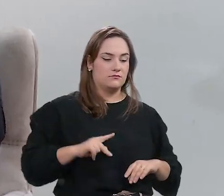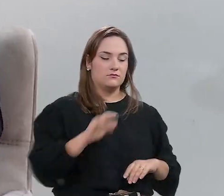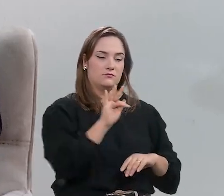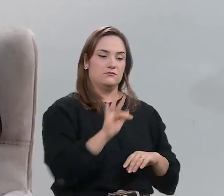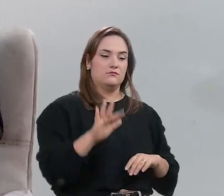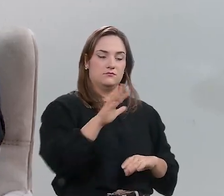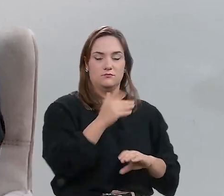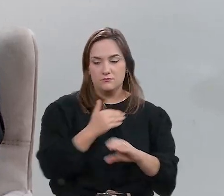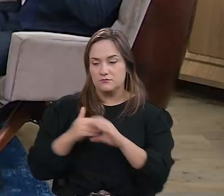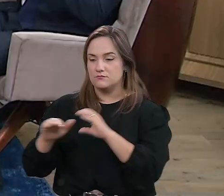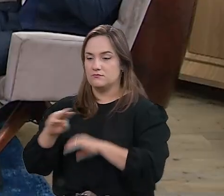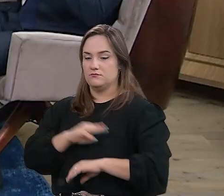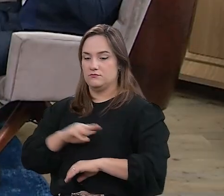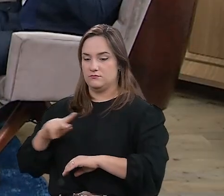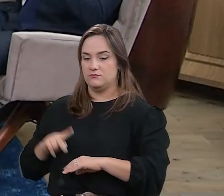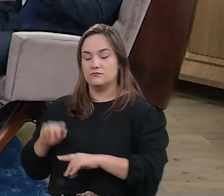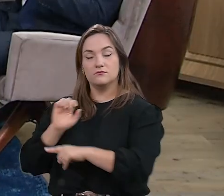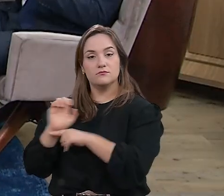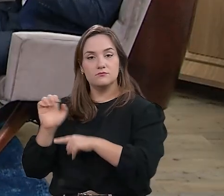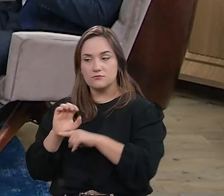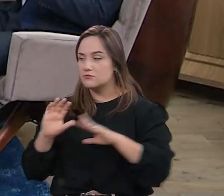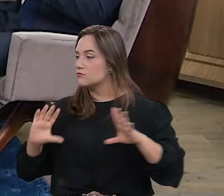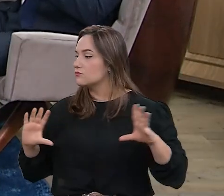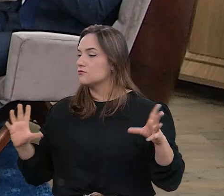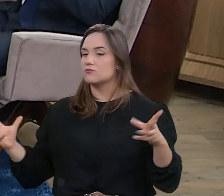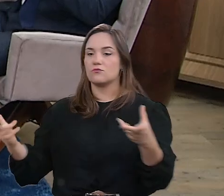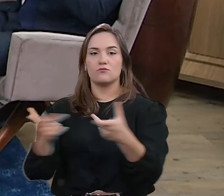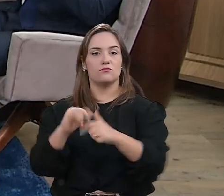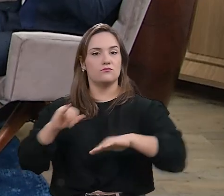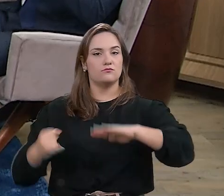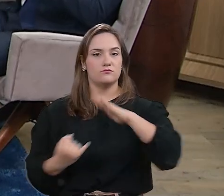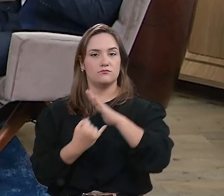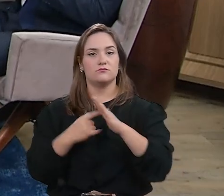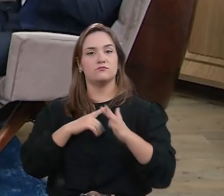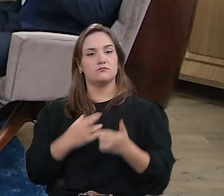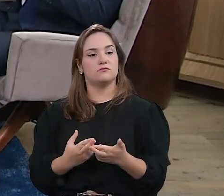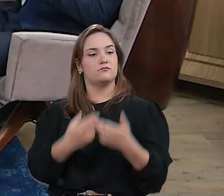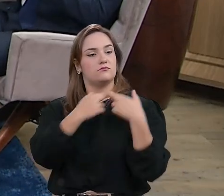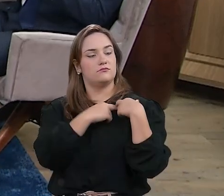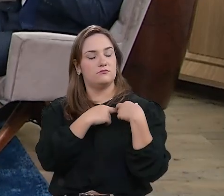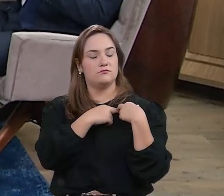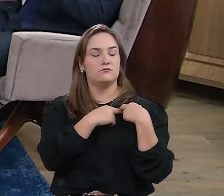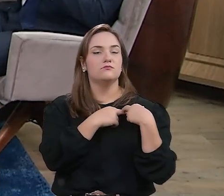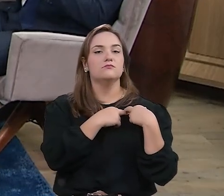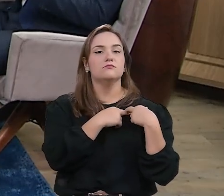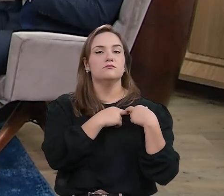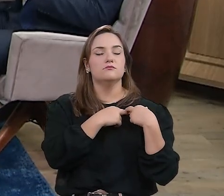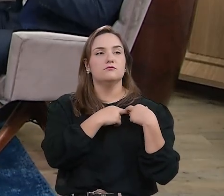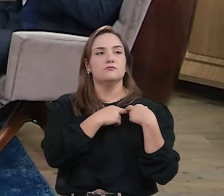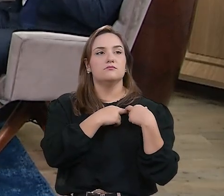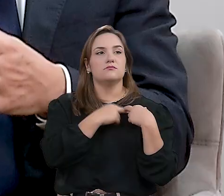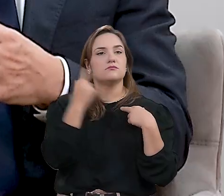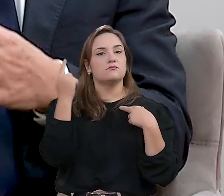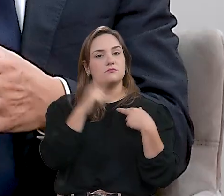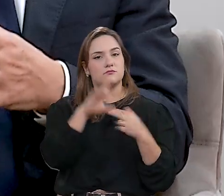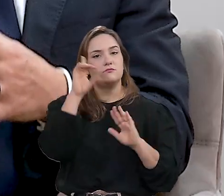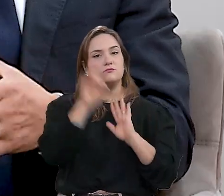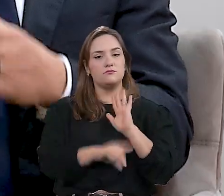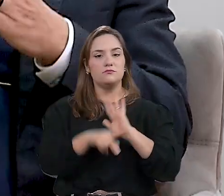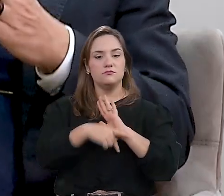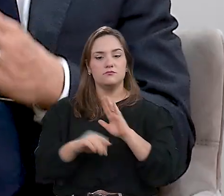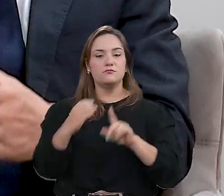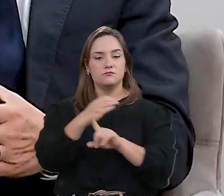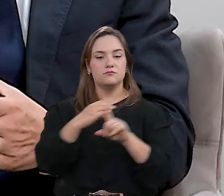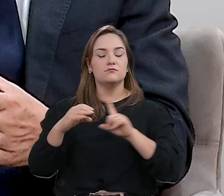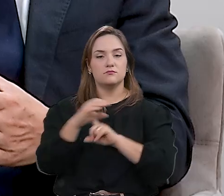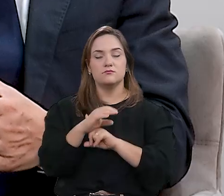Estadual, todos os órgãos que são responsáveis pela garantia dos direitos das comunidades indígenas. E aqui nós temos